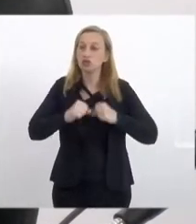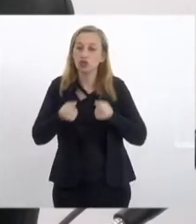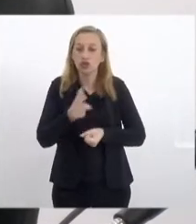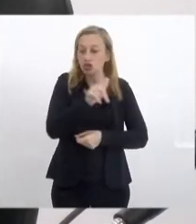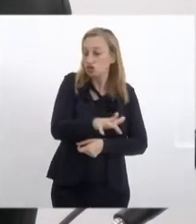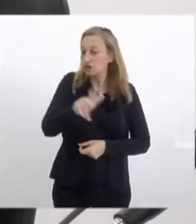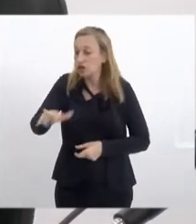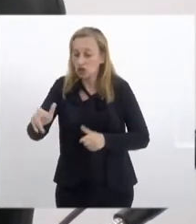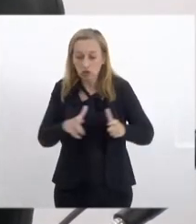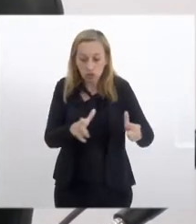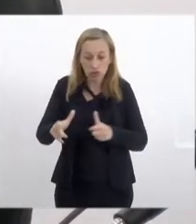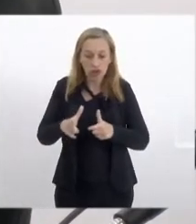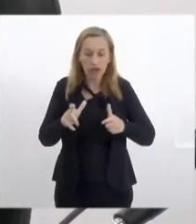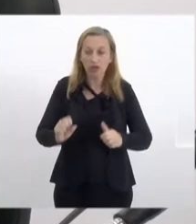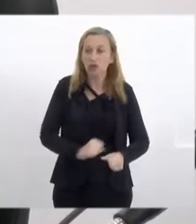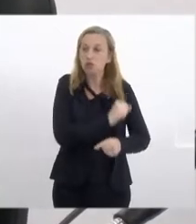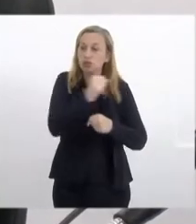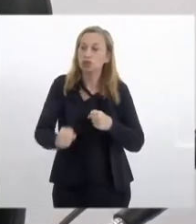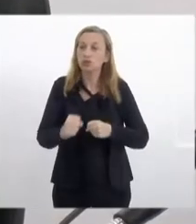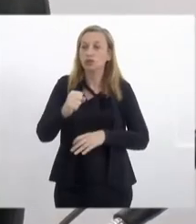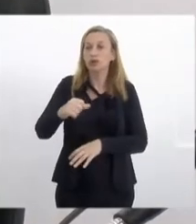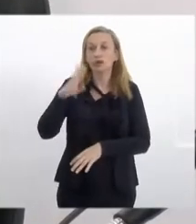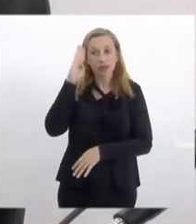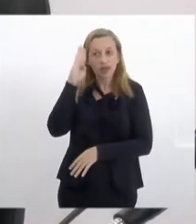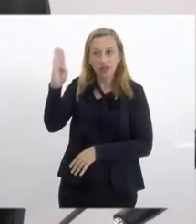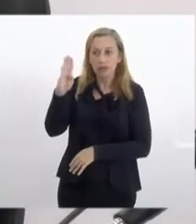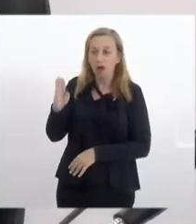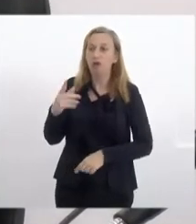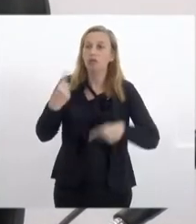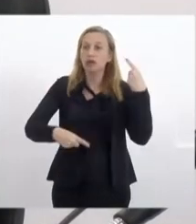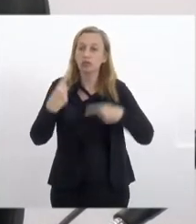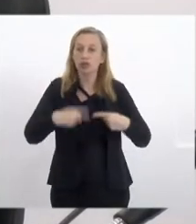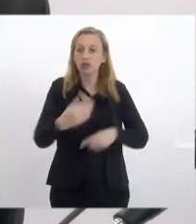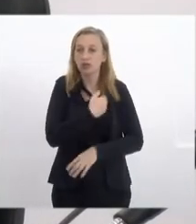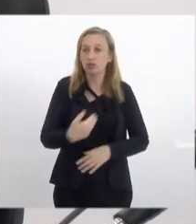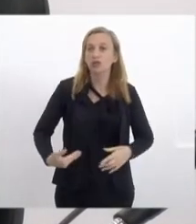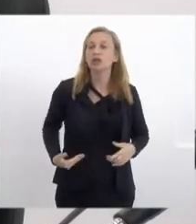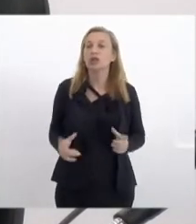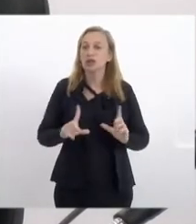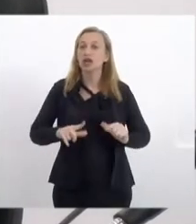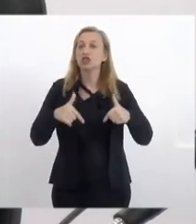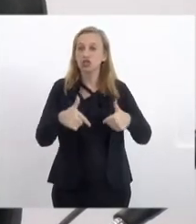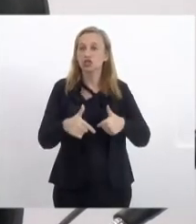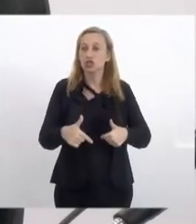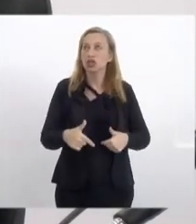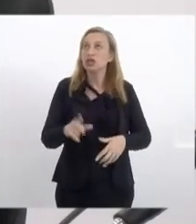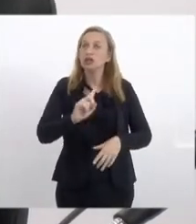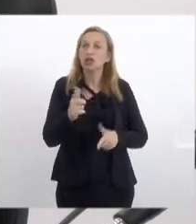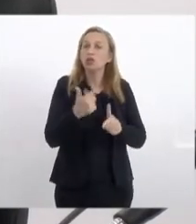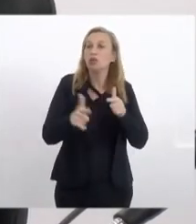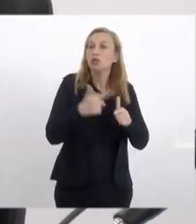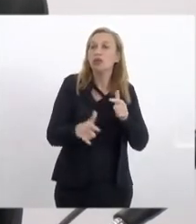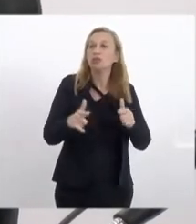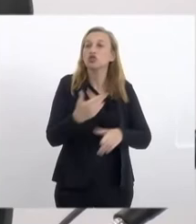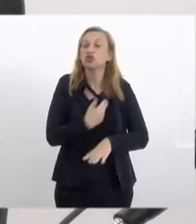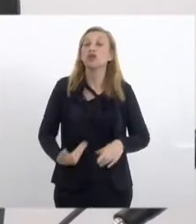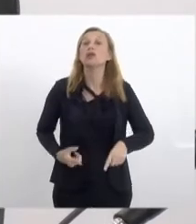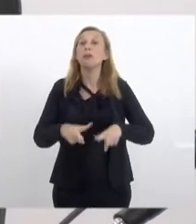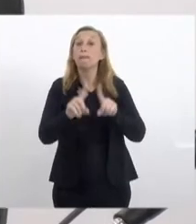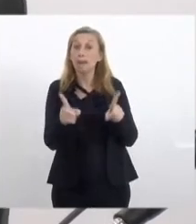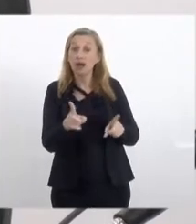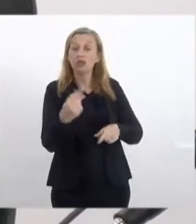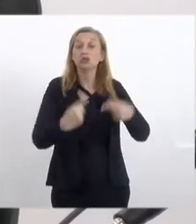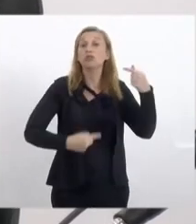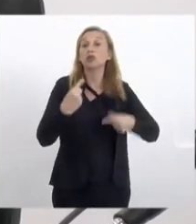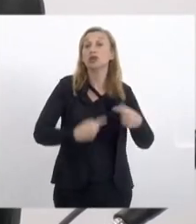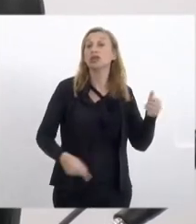diferentes atores do poder público ela é essencial para que essa política pública seja efetiva e não seja um programa de governo, mas seja uma